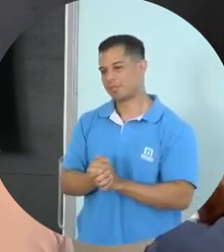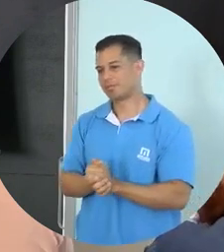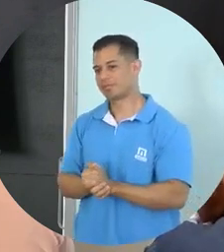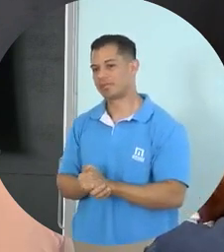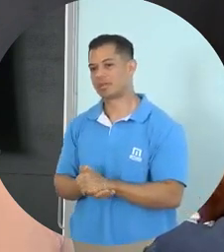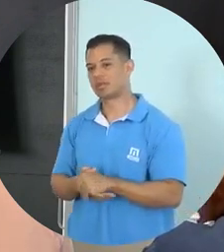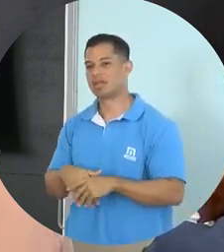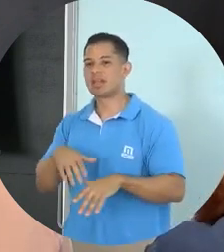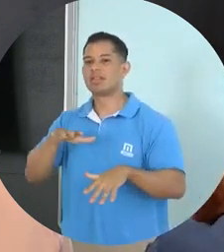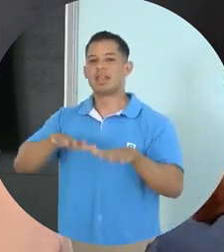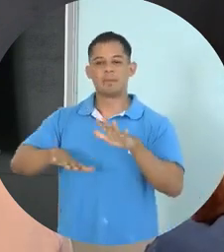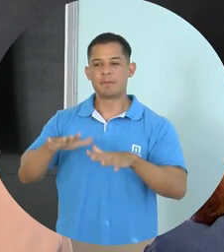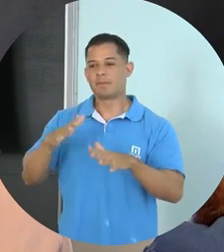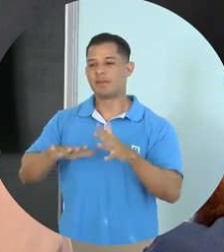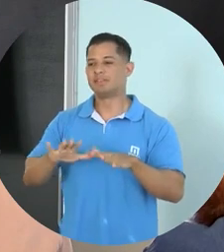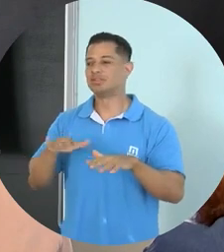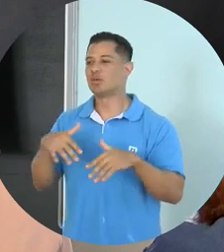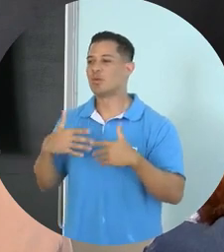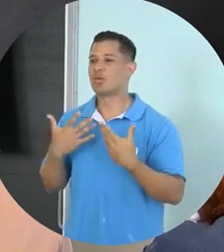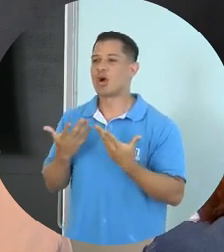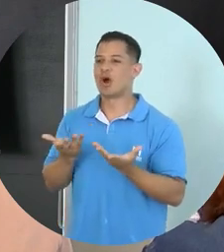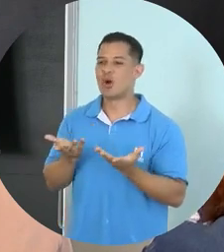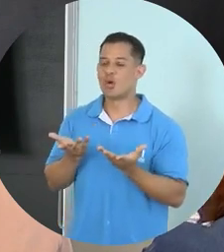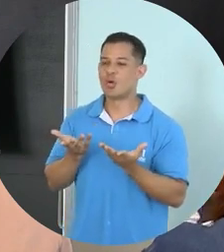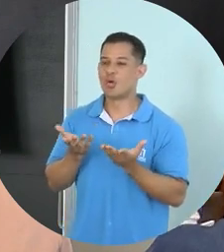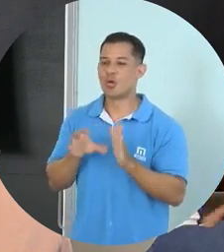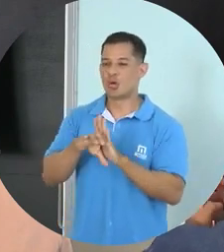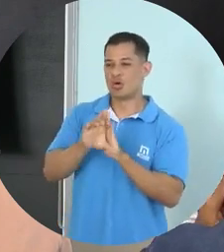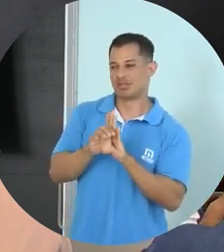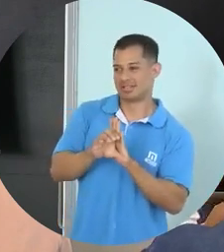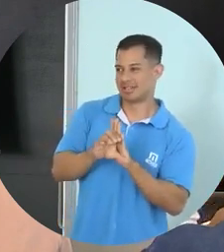Depende, né, do conceito vertical em relação